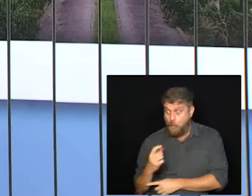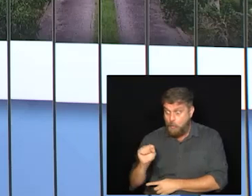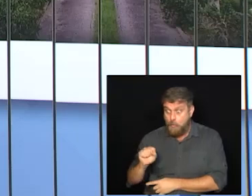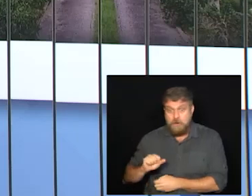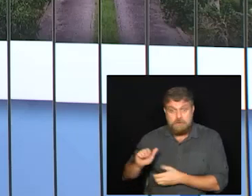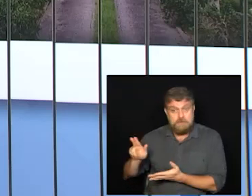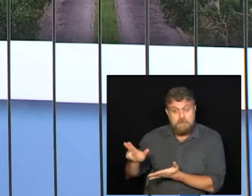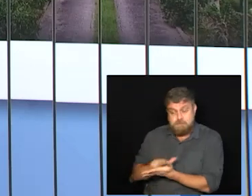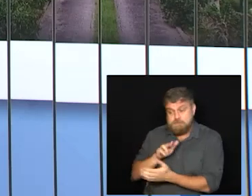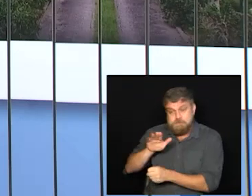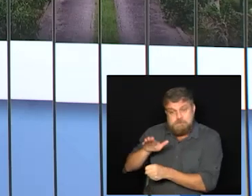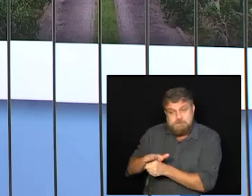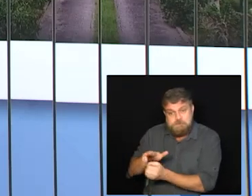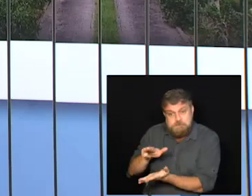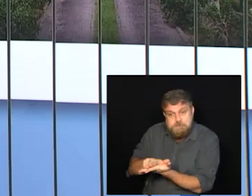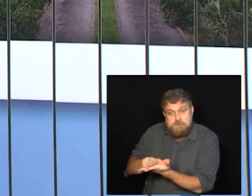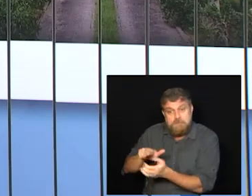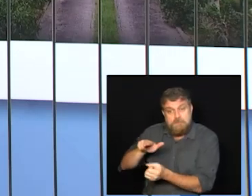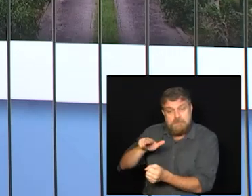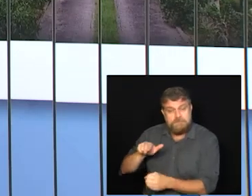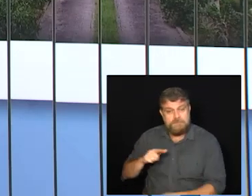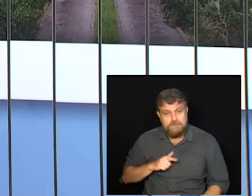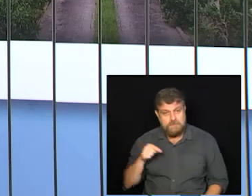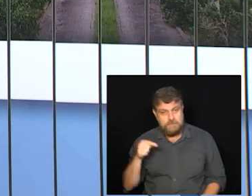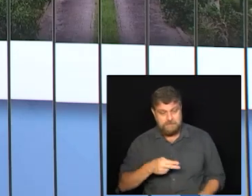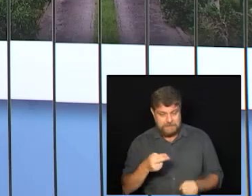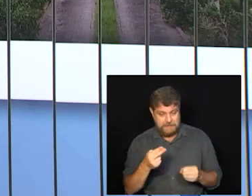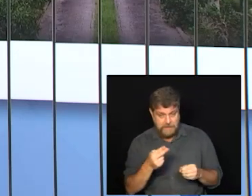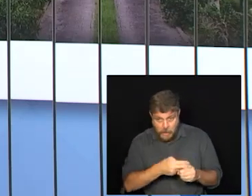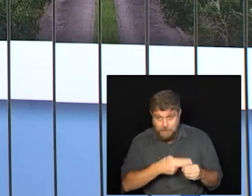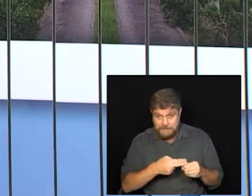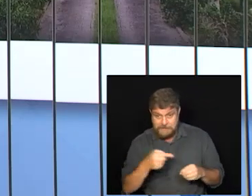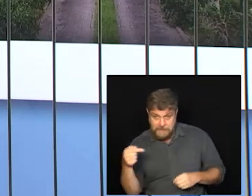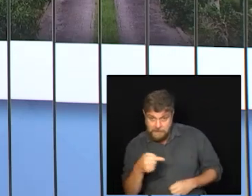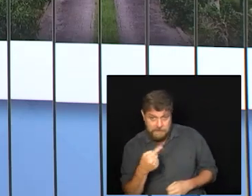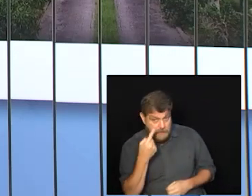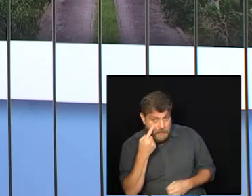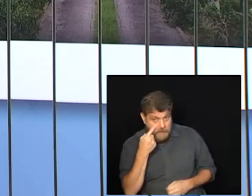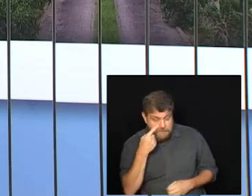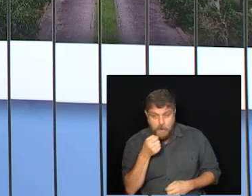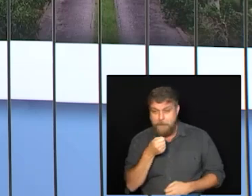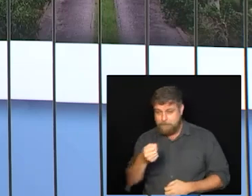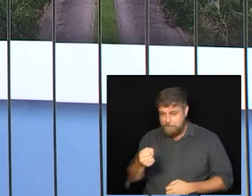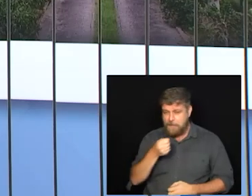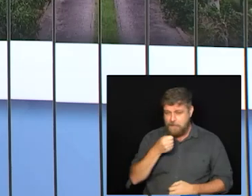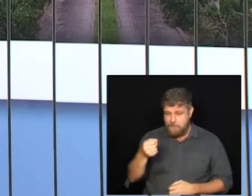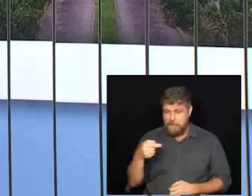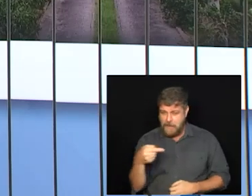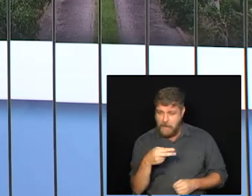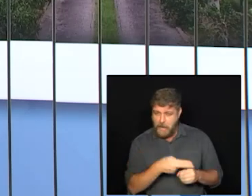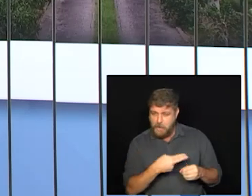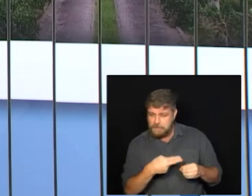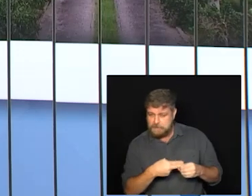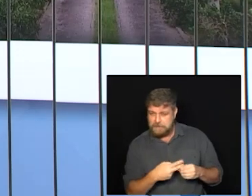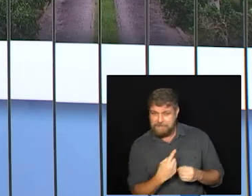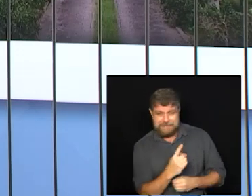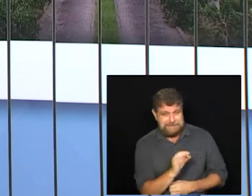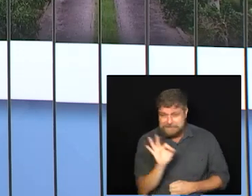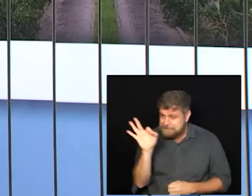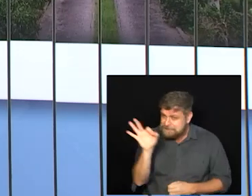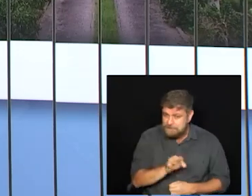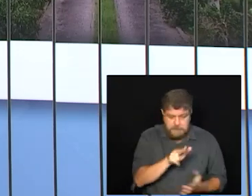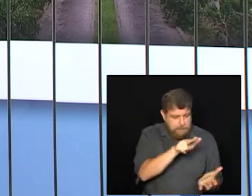ocupados. Dos 30 leitos do SUS estadual da Unicamp, inclusive a gente acompanhou agora há pouco aí a fala da Unicamp, 100%